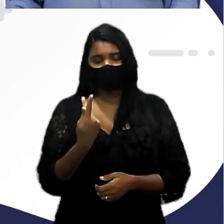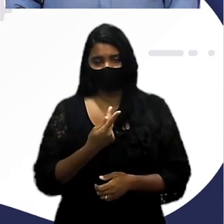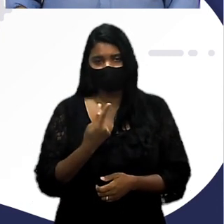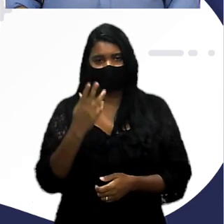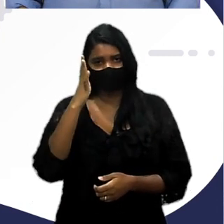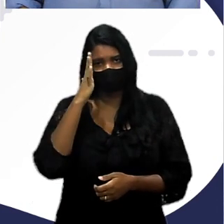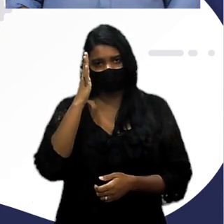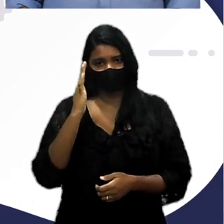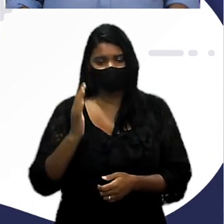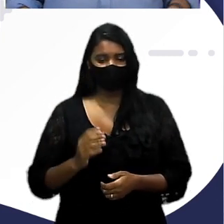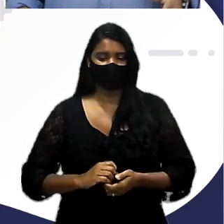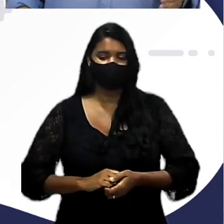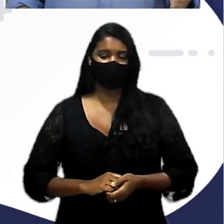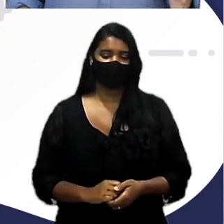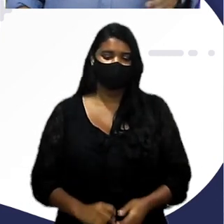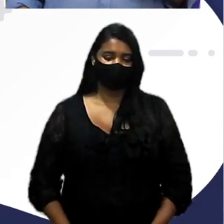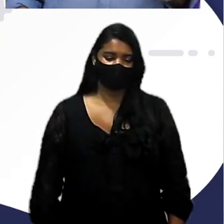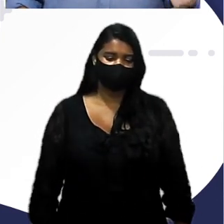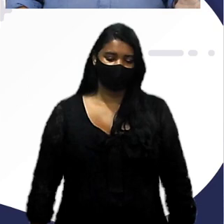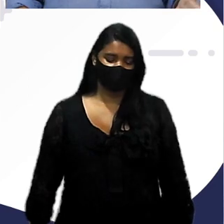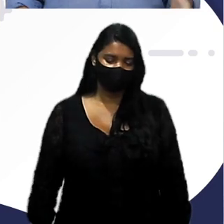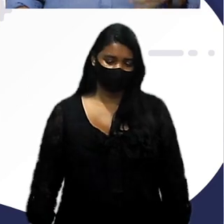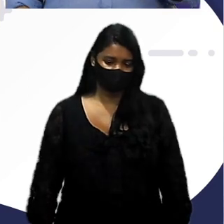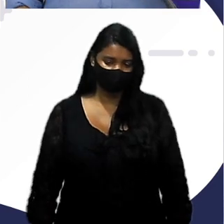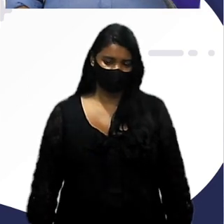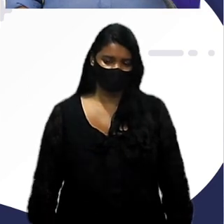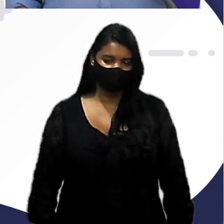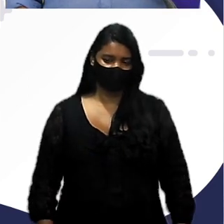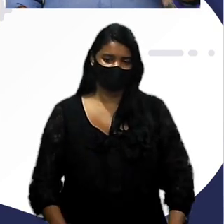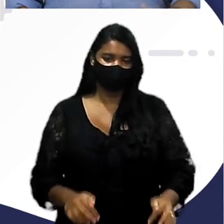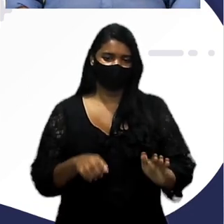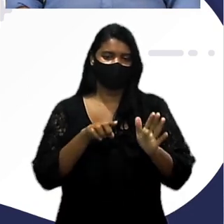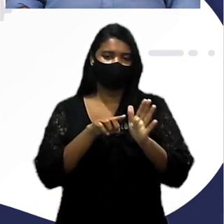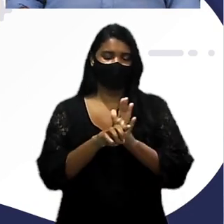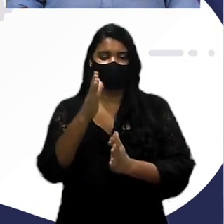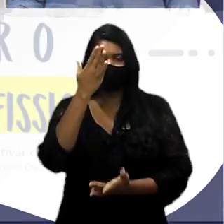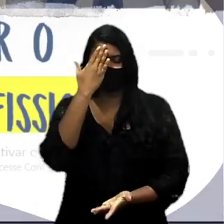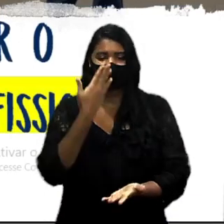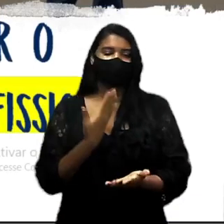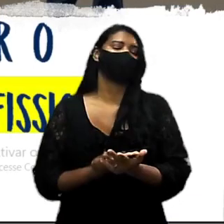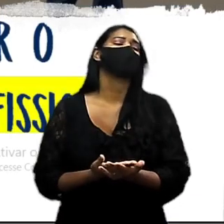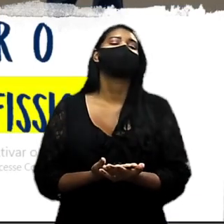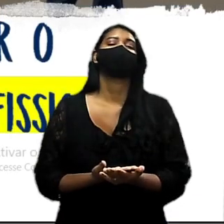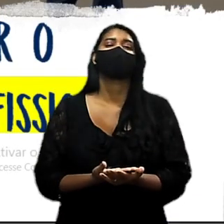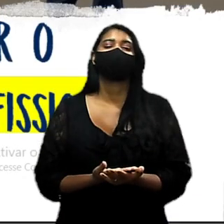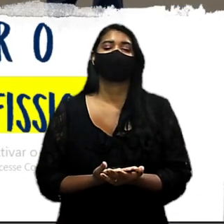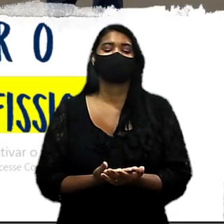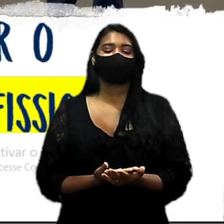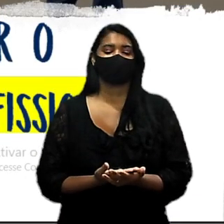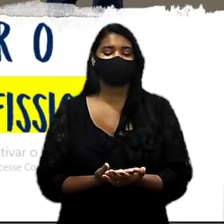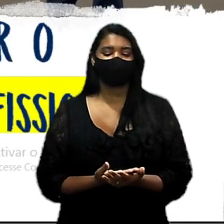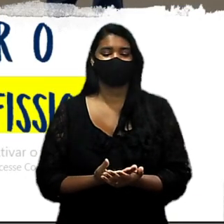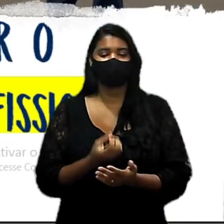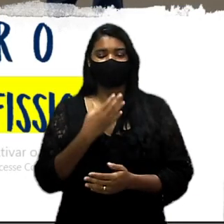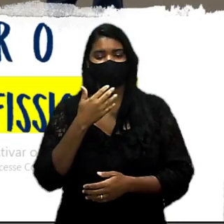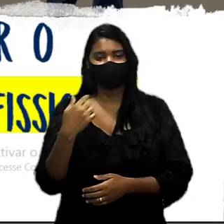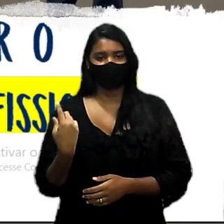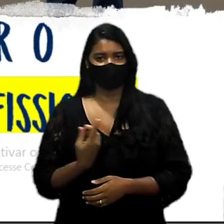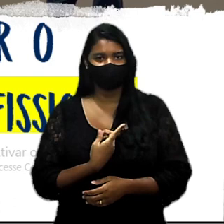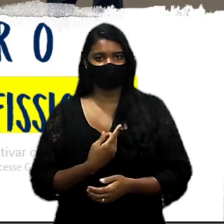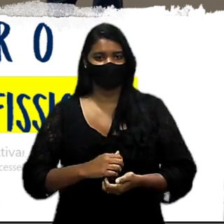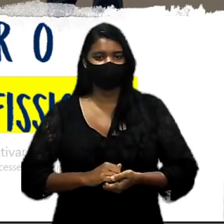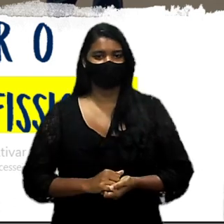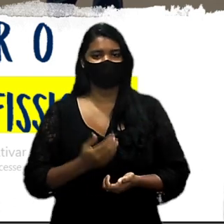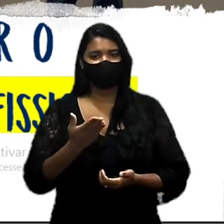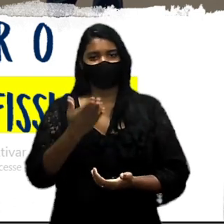lá. E aí, uma pergunta, né, que eu acredito que ela é bem instigante para a gente.